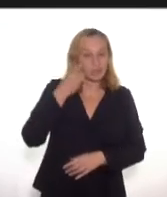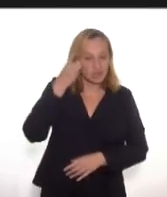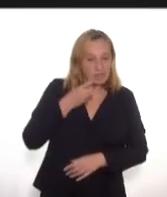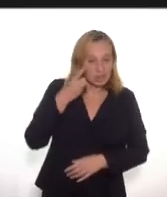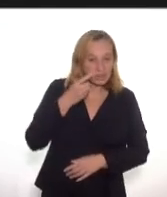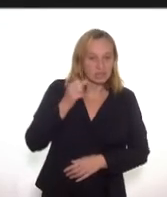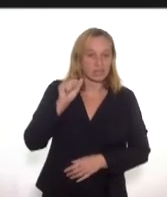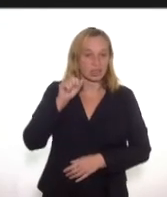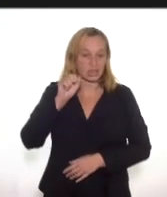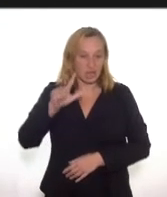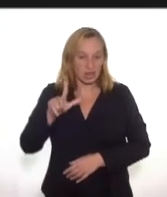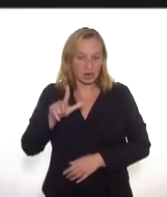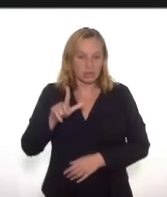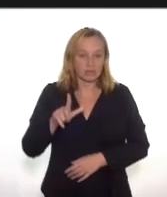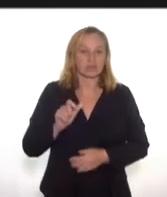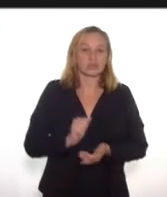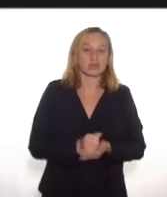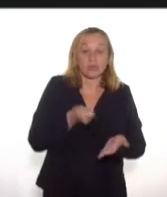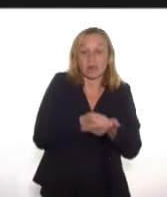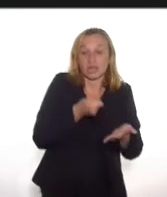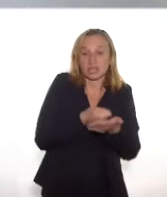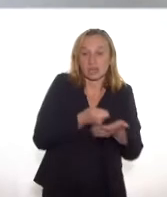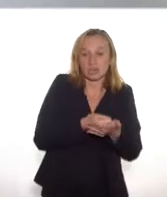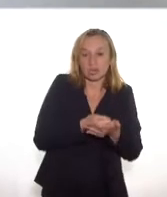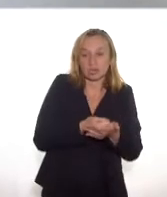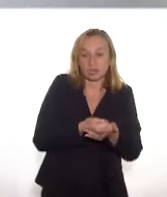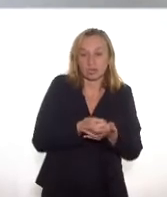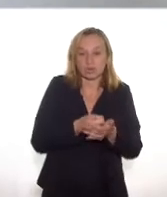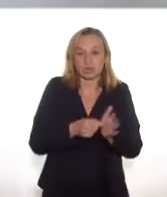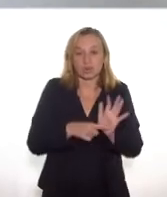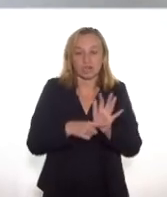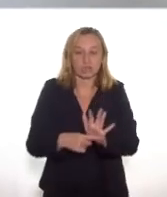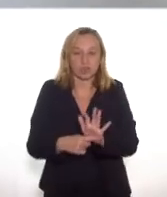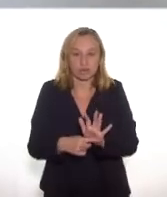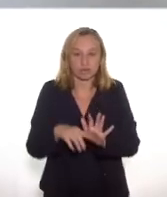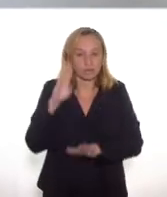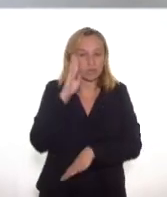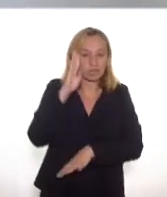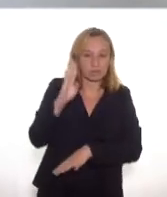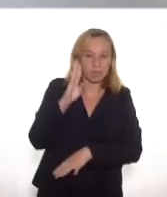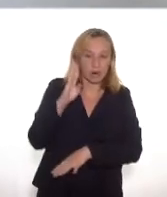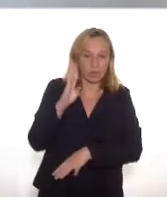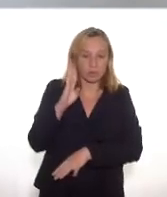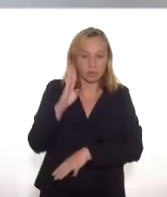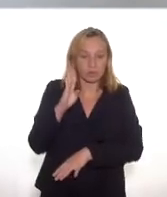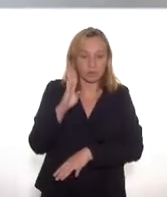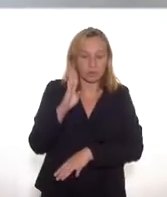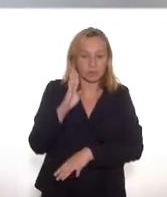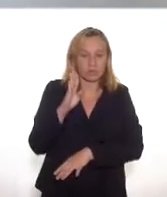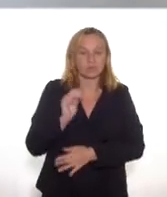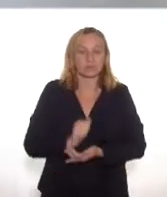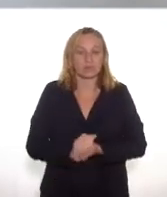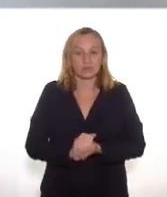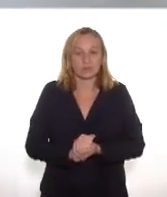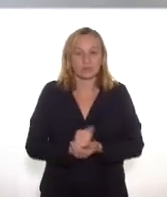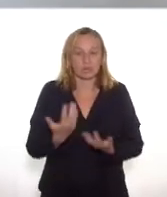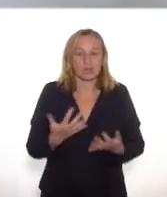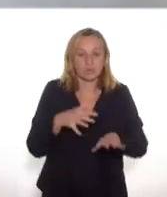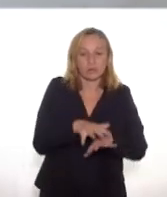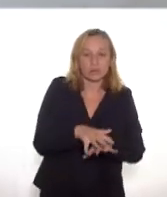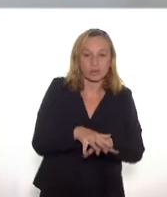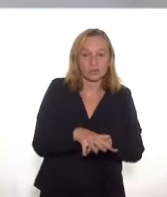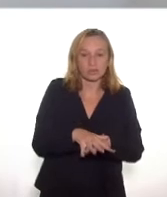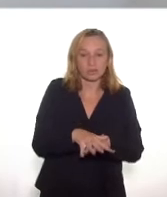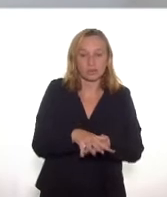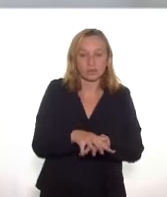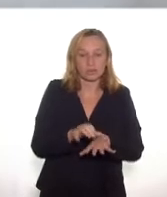Daniel Librelon, que dispõe sobre a obrigatoriedade de atendimento prioritário aos ostomizados e a inclusão do